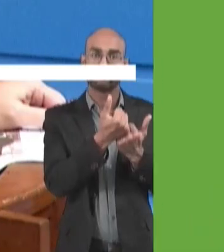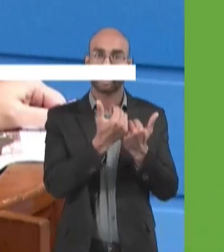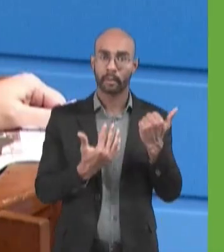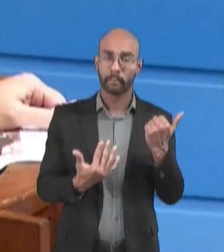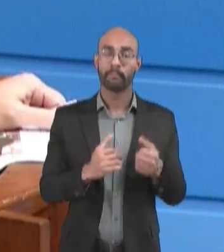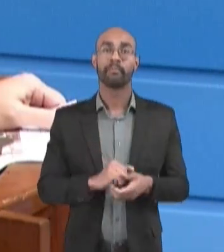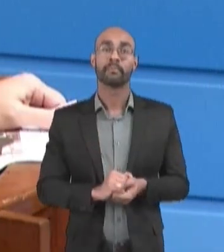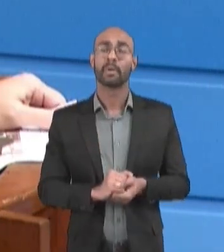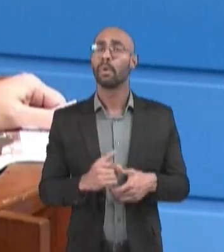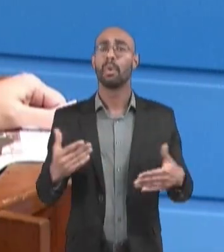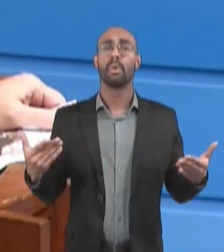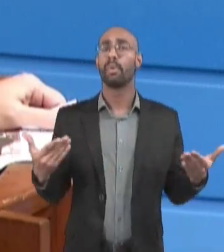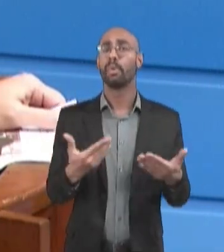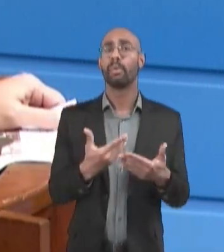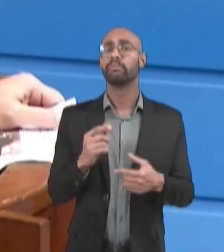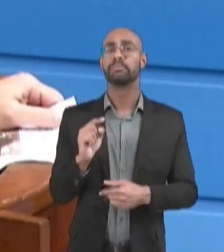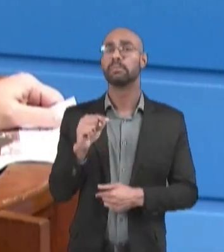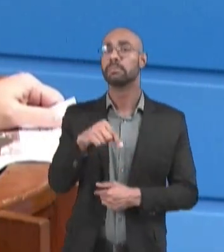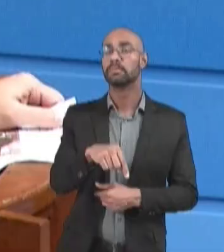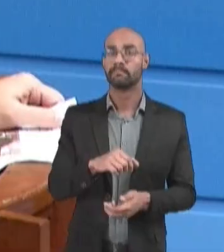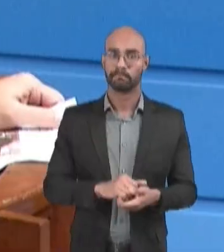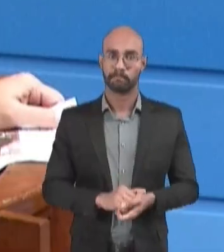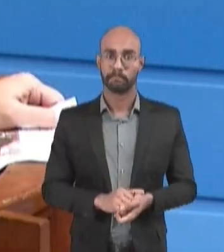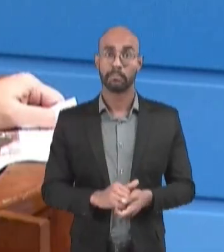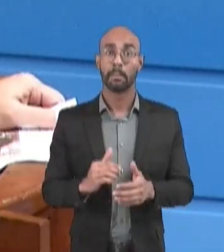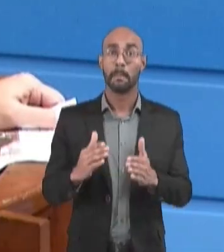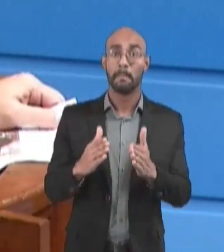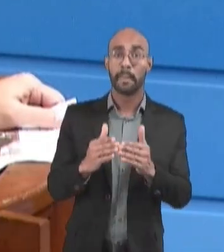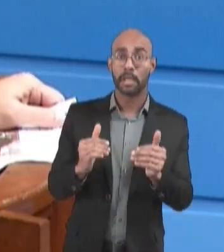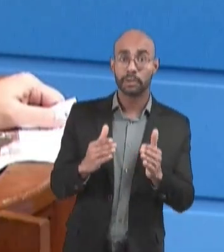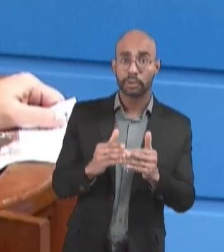Eu venho aqui hoje fazer um apelo